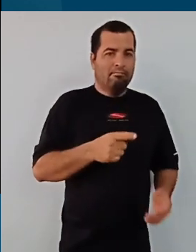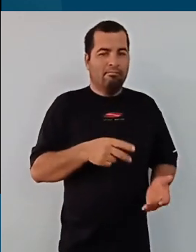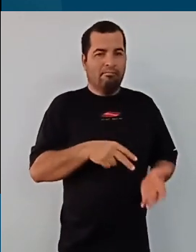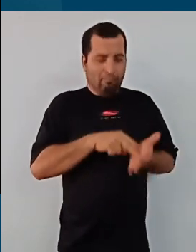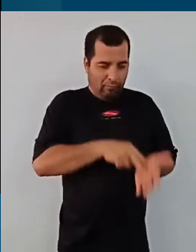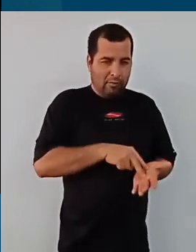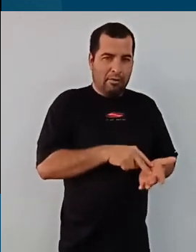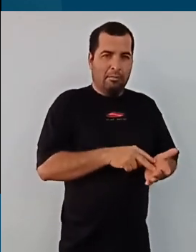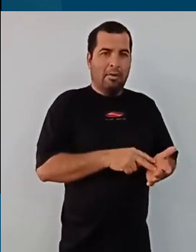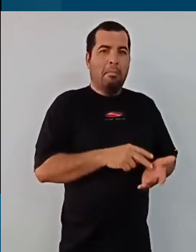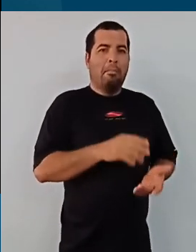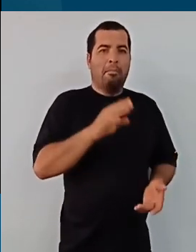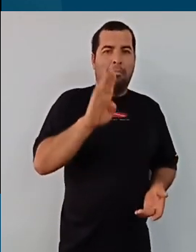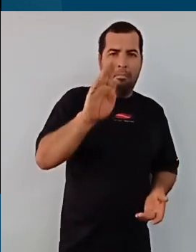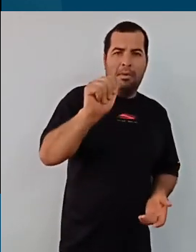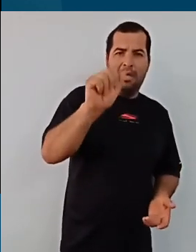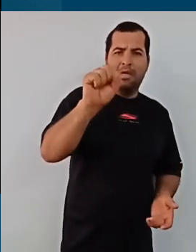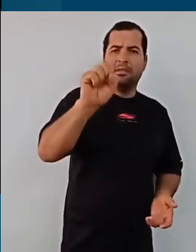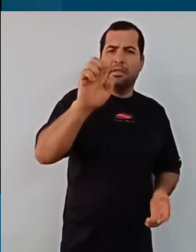estruturação